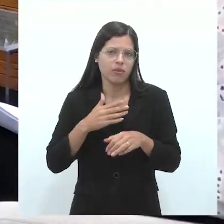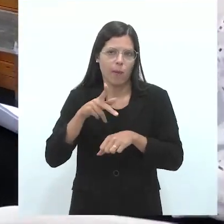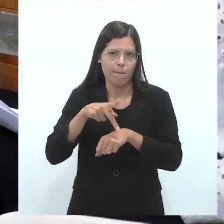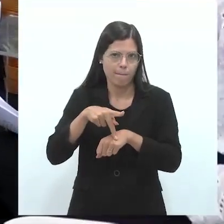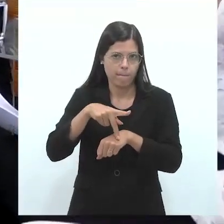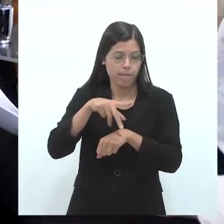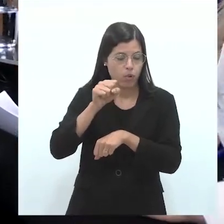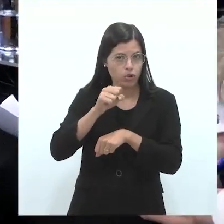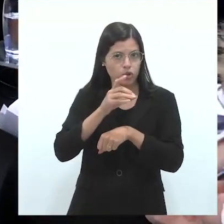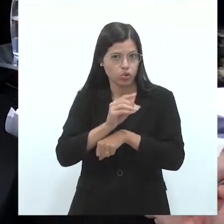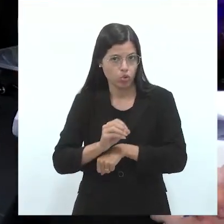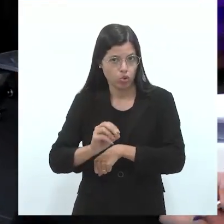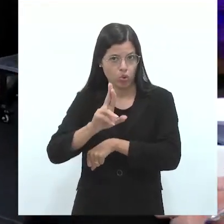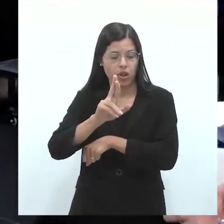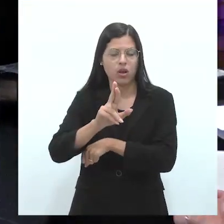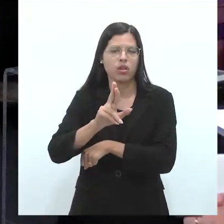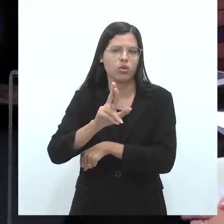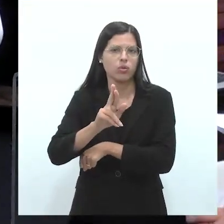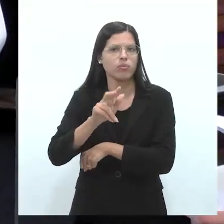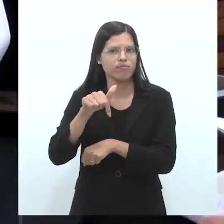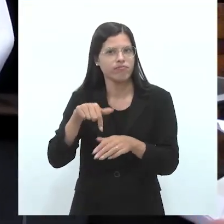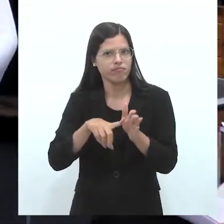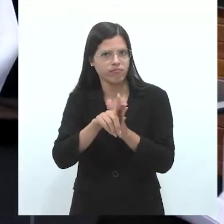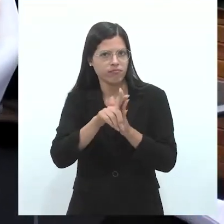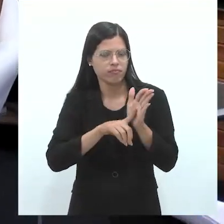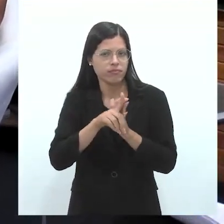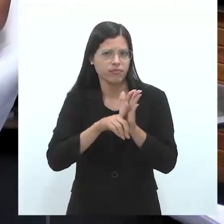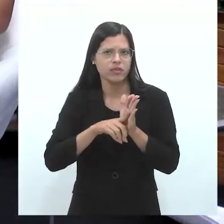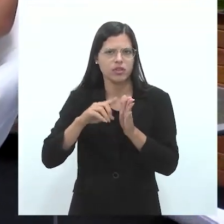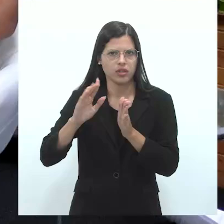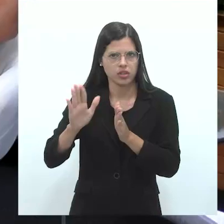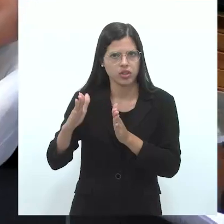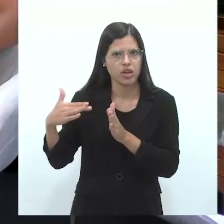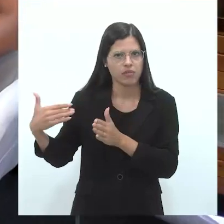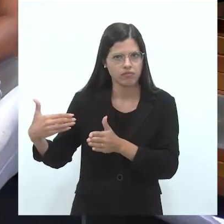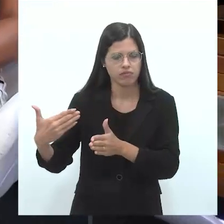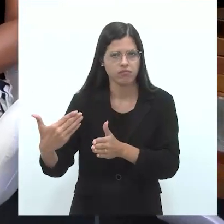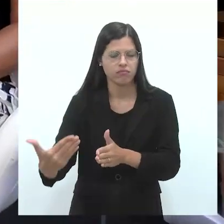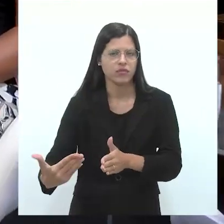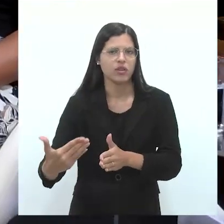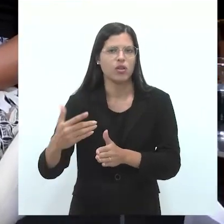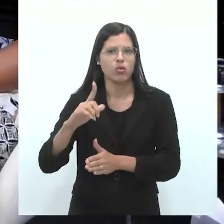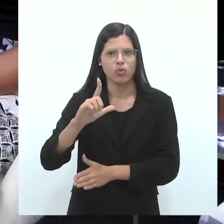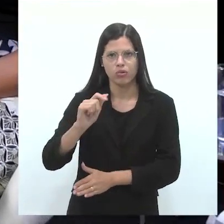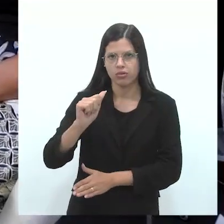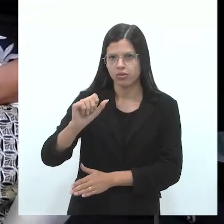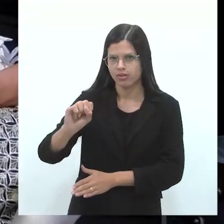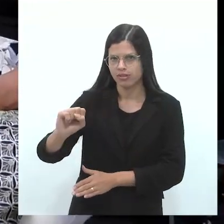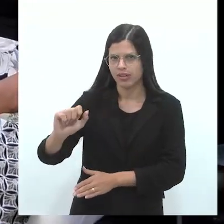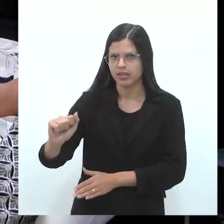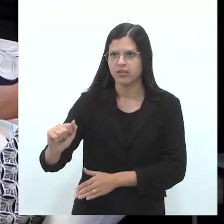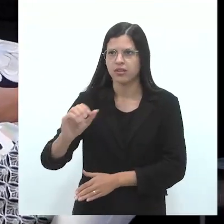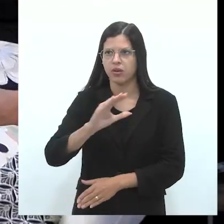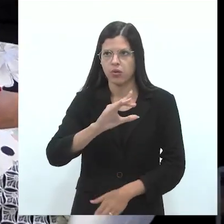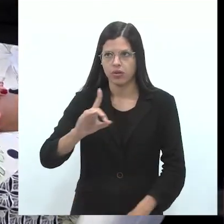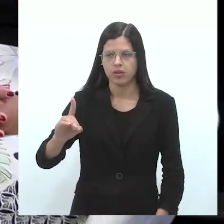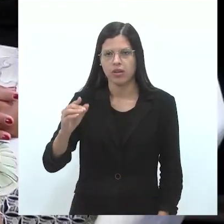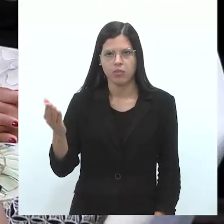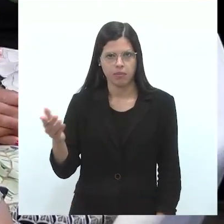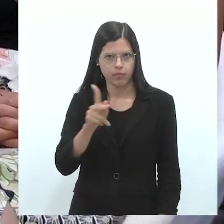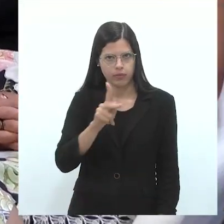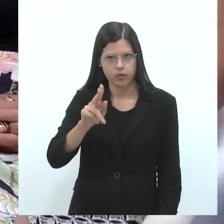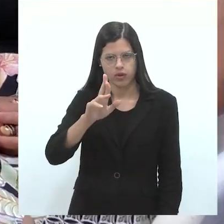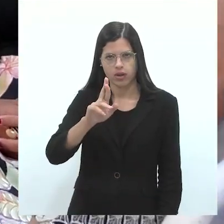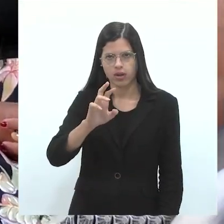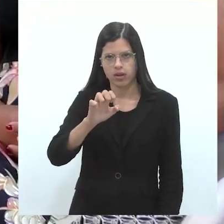meu pós-doutorado, e que é uma pesquisa que já vinha em andamento no laboratório no LASA, né, que é coordenado pela professora Renata